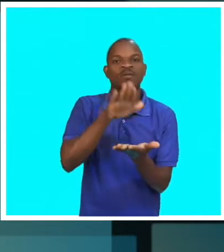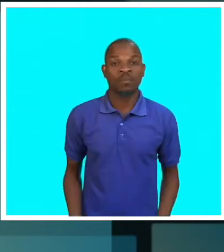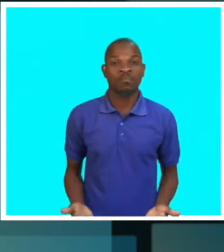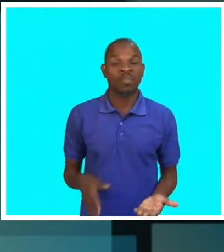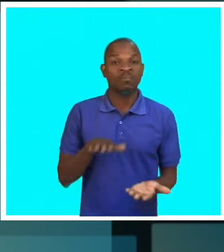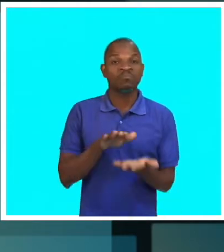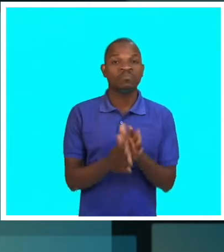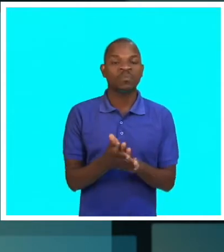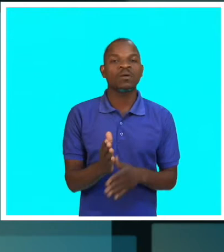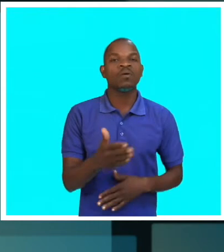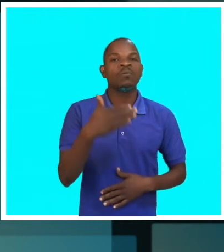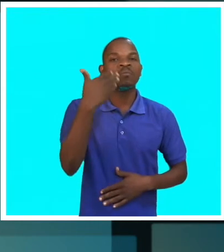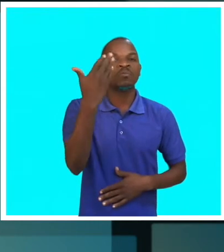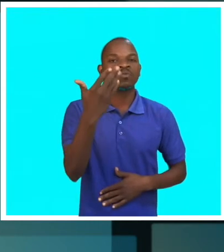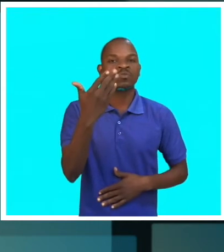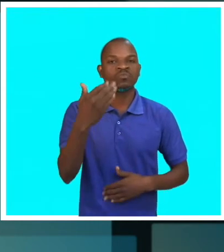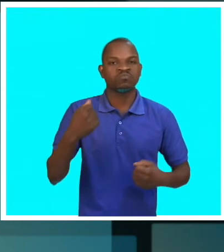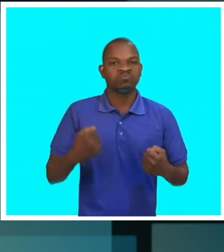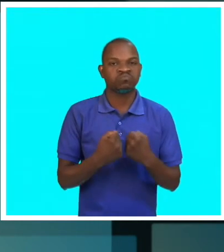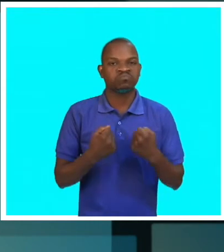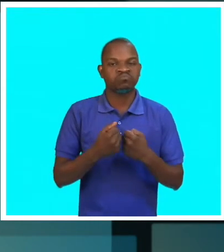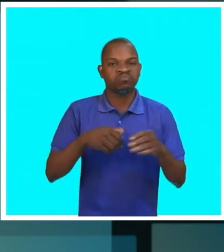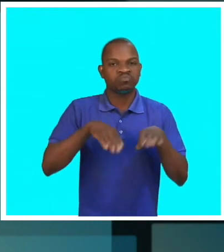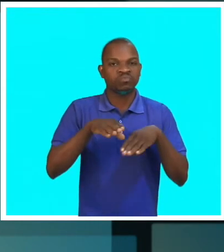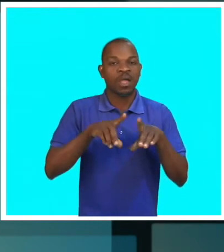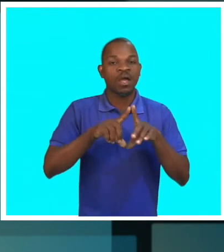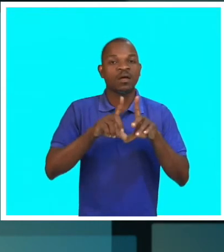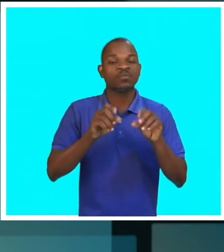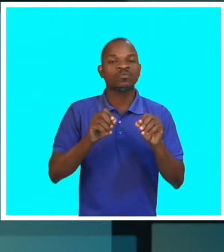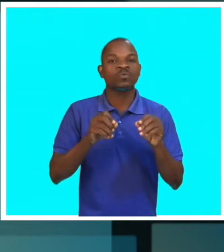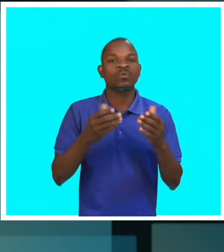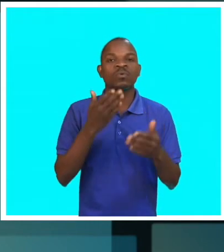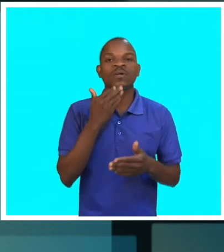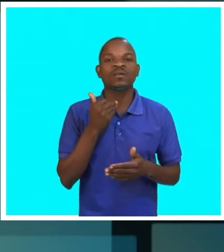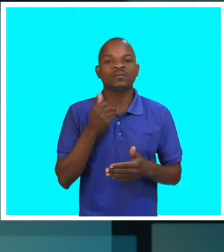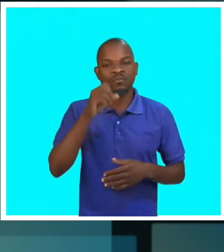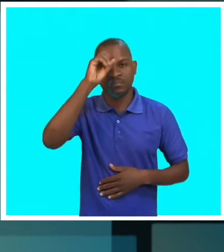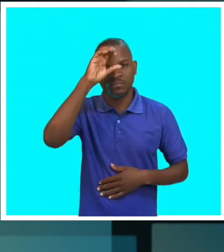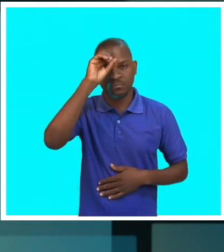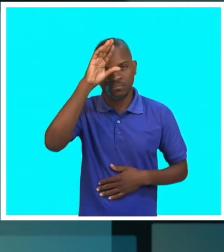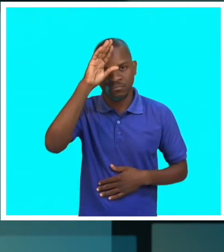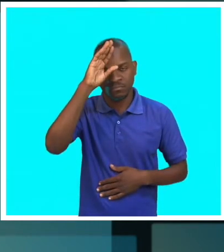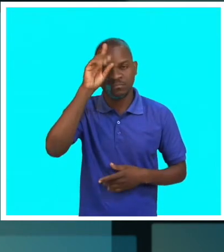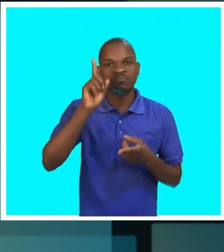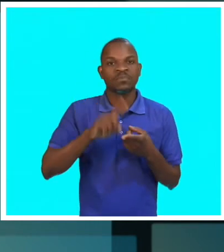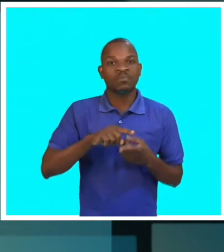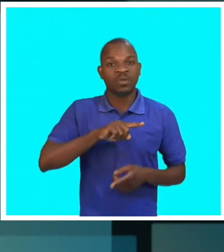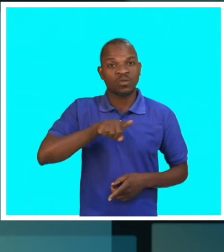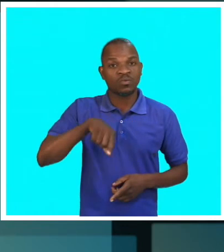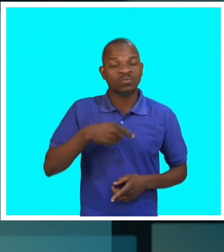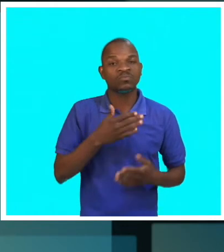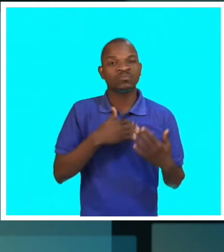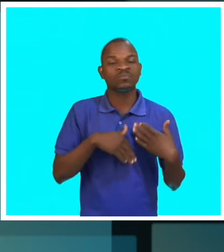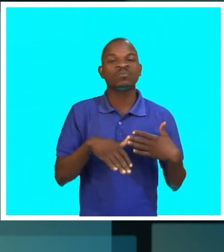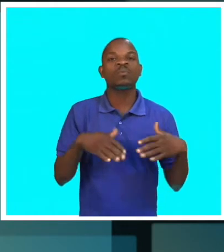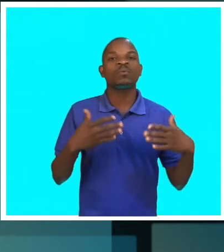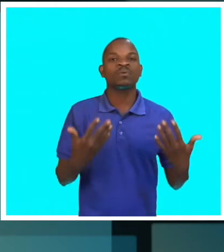Beira. Preparar já o próximo jogo com o África do Sul. É a nossa intenção, e quase que segura,